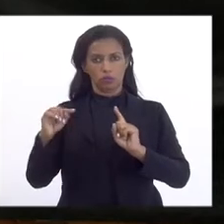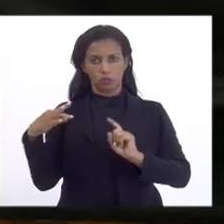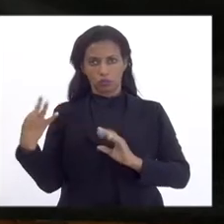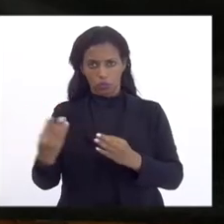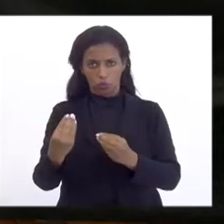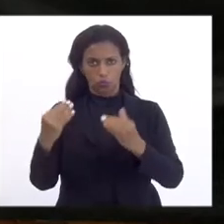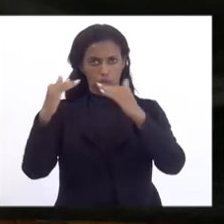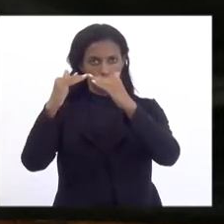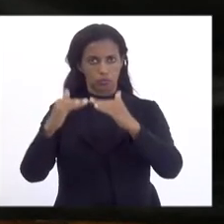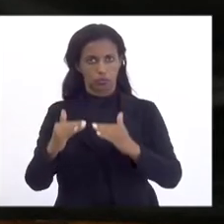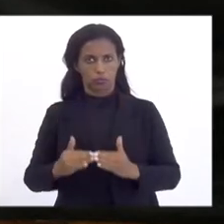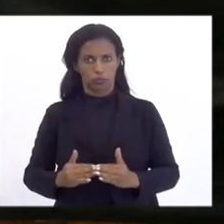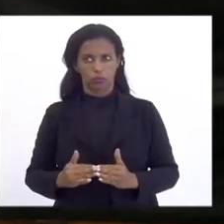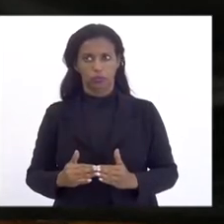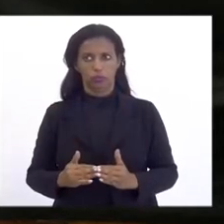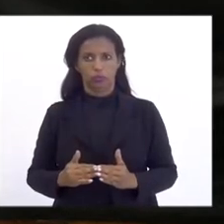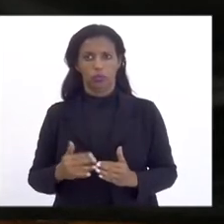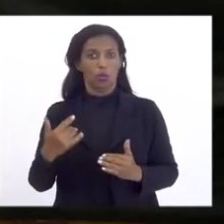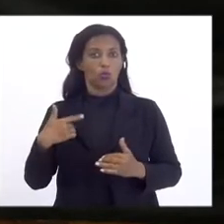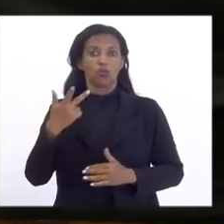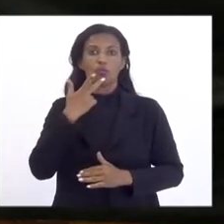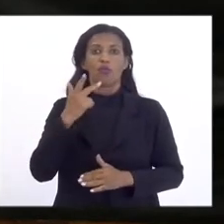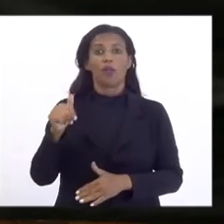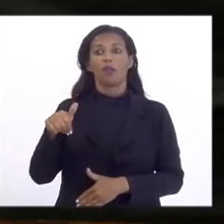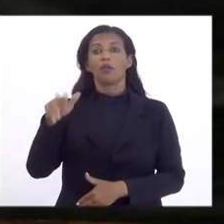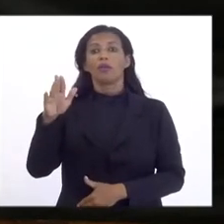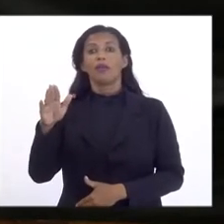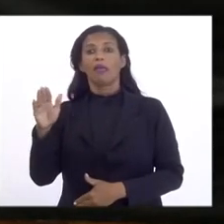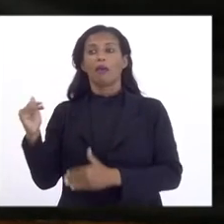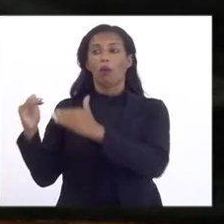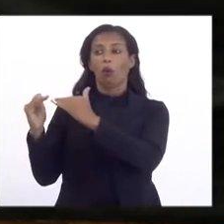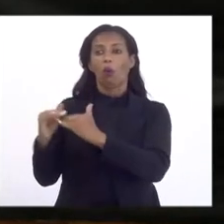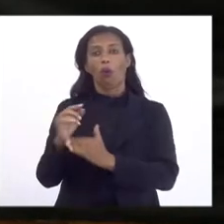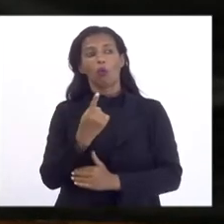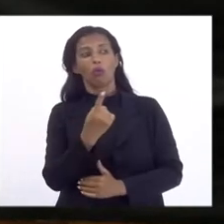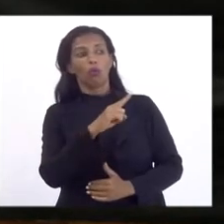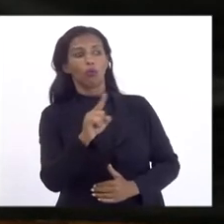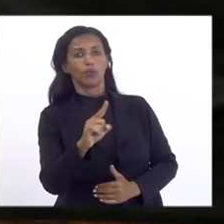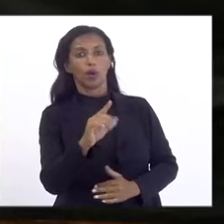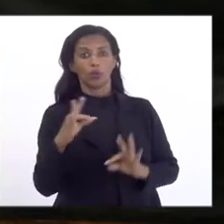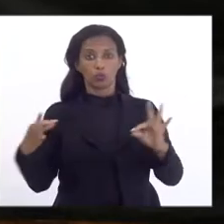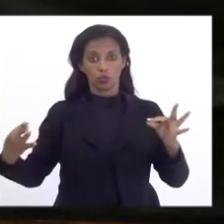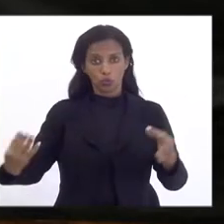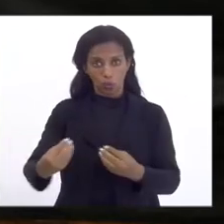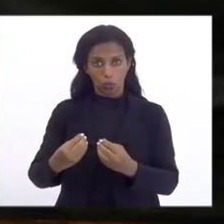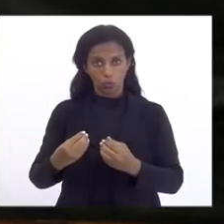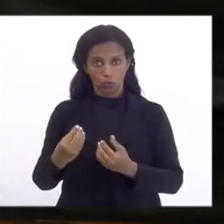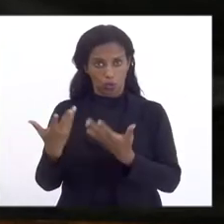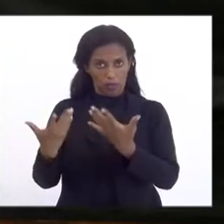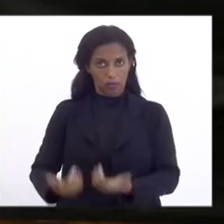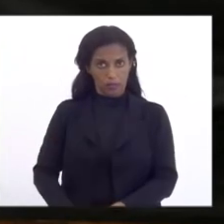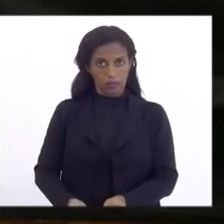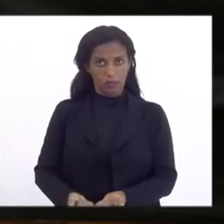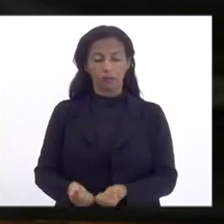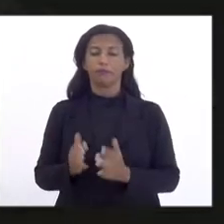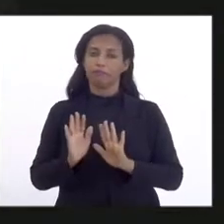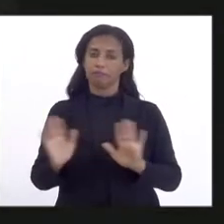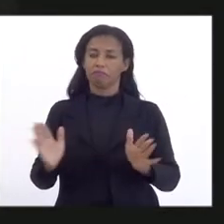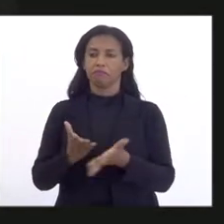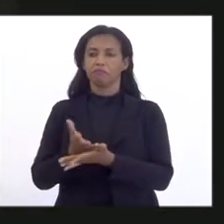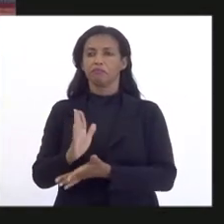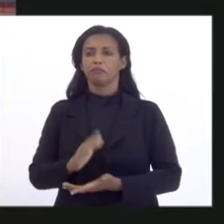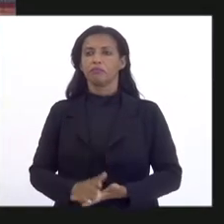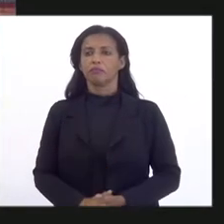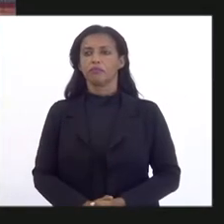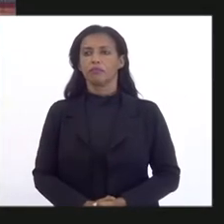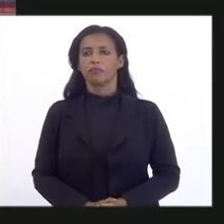concordam? Não estamos definindo aqui quem é a favor ou contra. Concordam? Então, os que aprovam permanecem como estão, aprovado. E